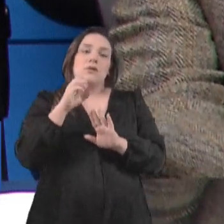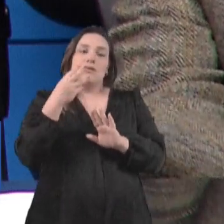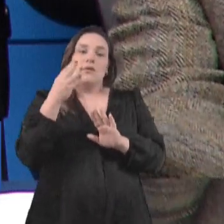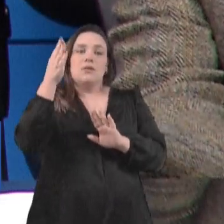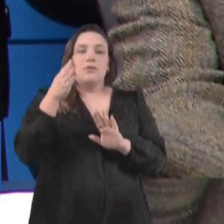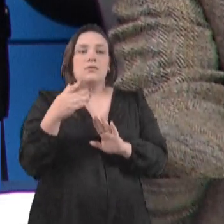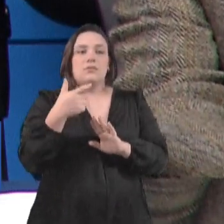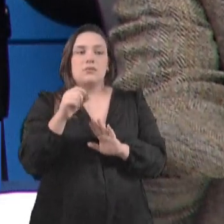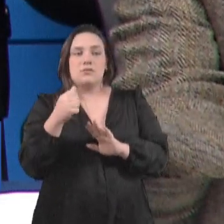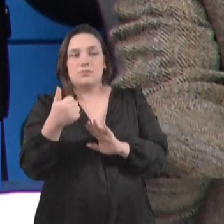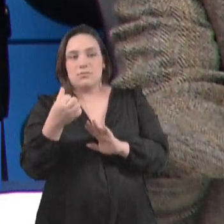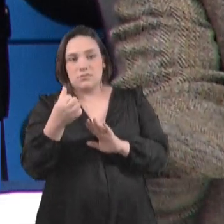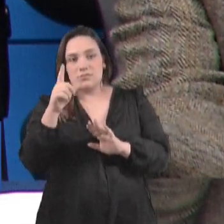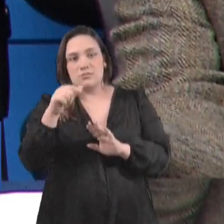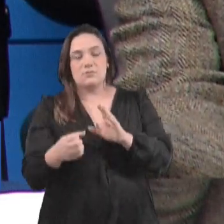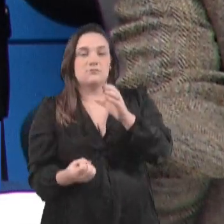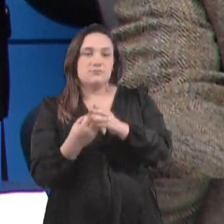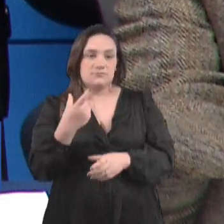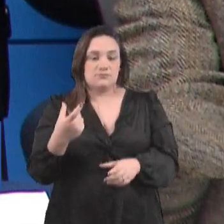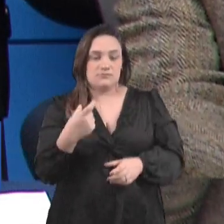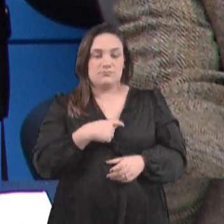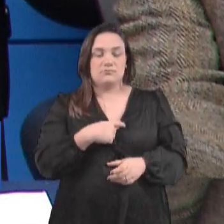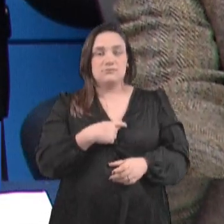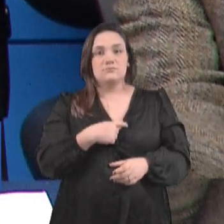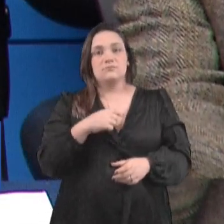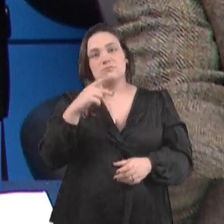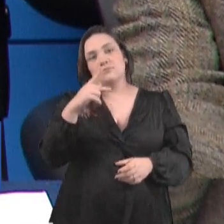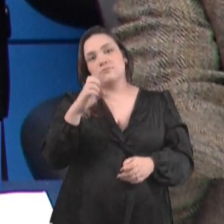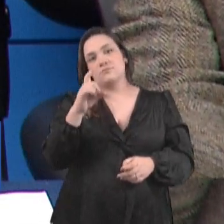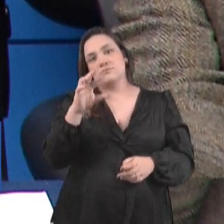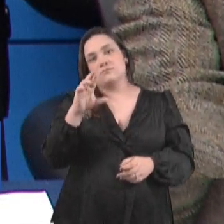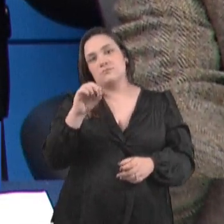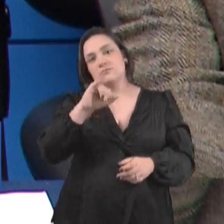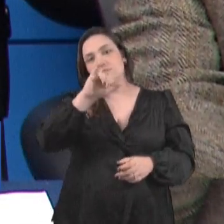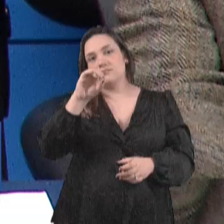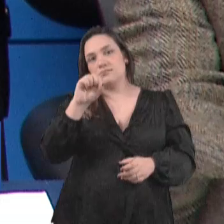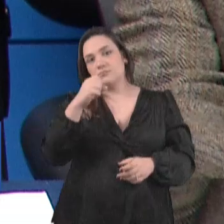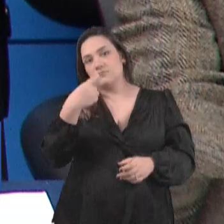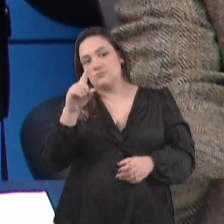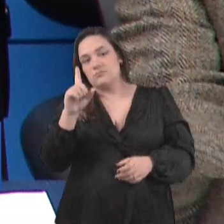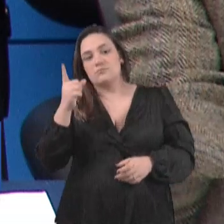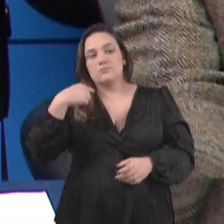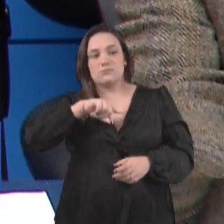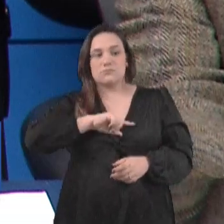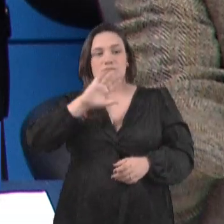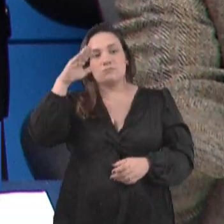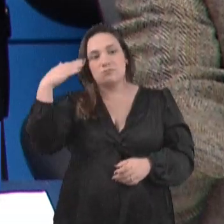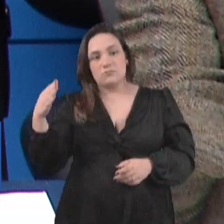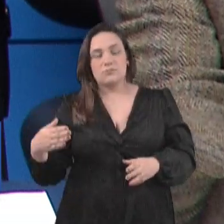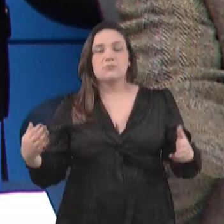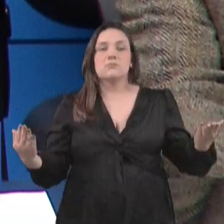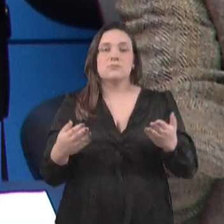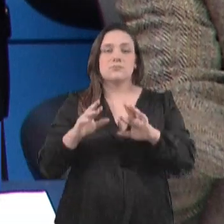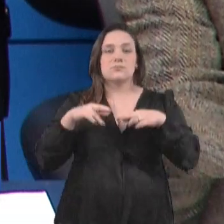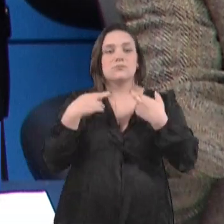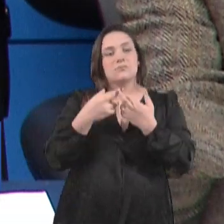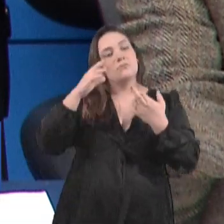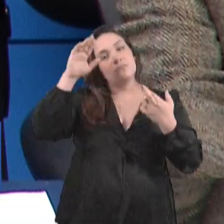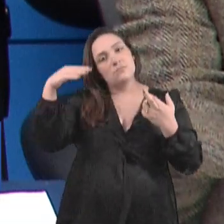03/2016, que instituiu a comenda Coronel Pedro José Rufino, serão homenageados nesta sessão